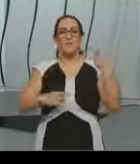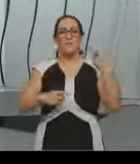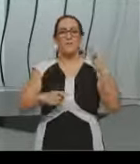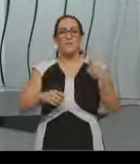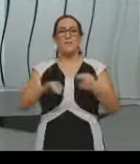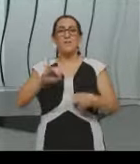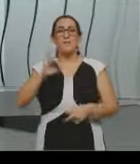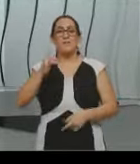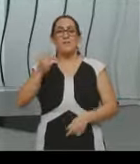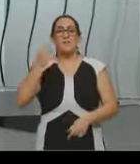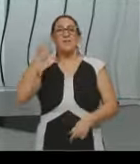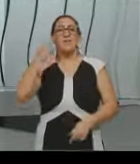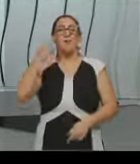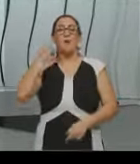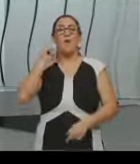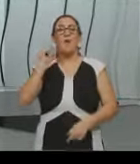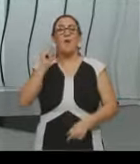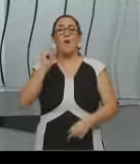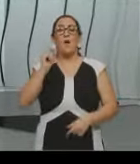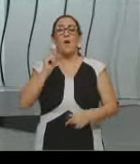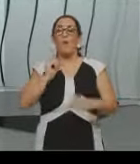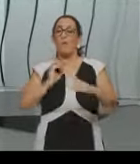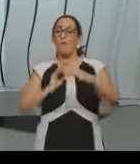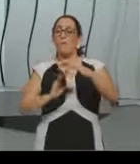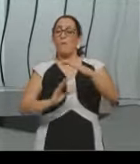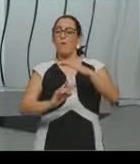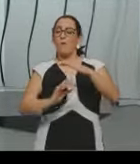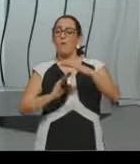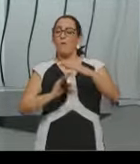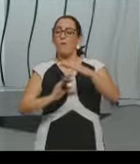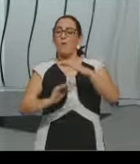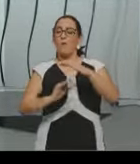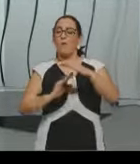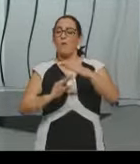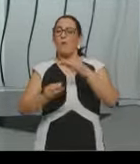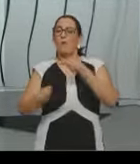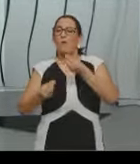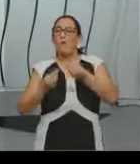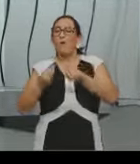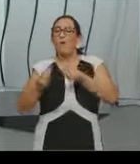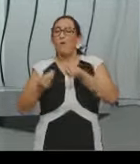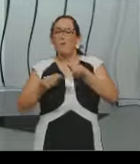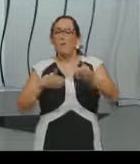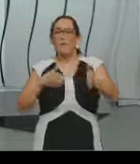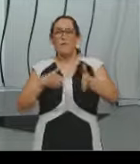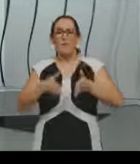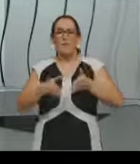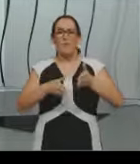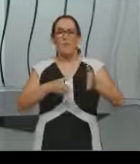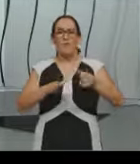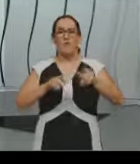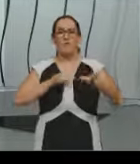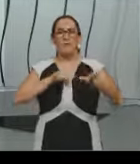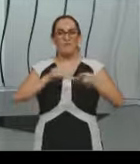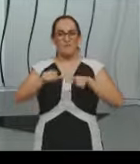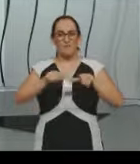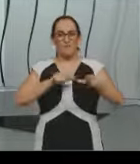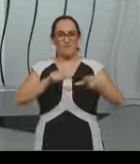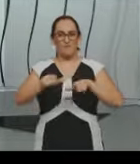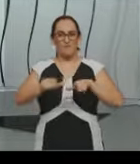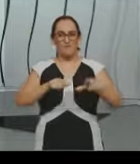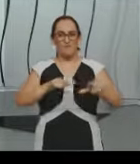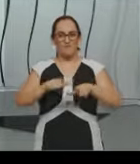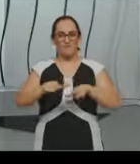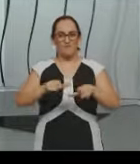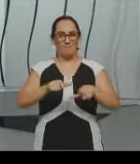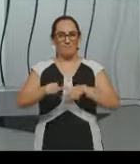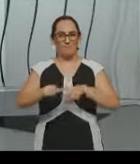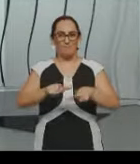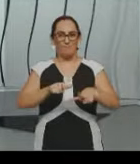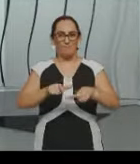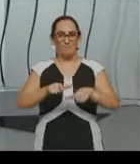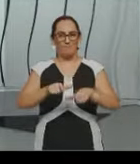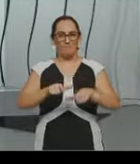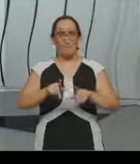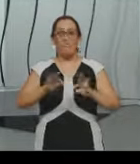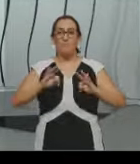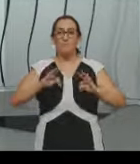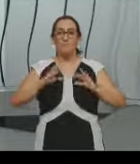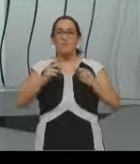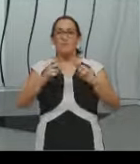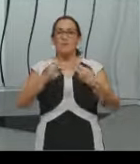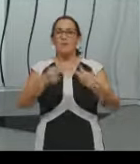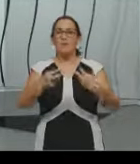do imigrante como um fator a dificultar o acesso ao trabalho por parte, né, dos ex-escravizados. E tudo isso,